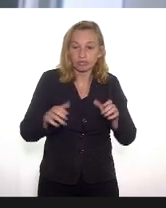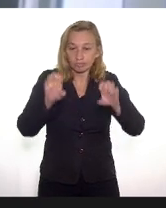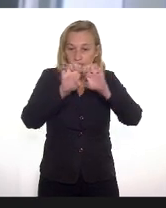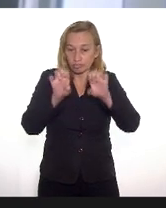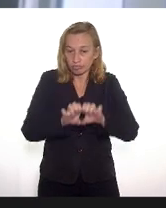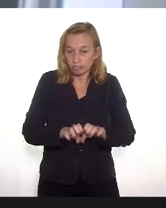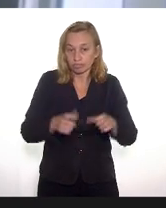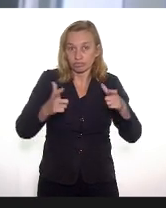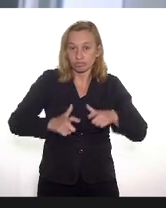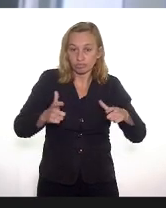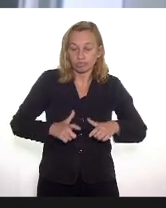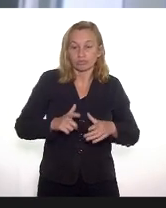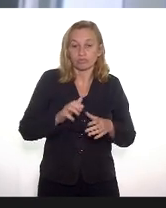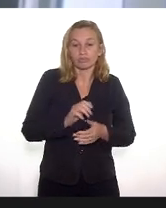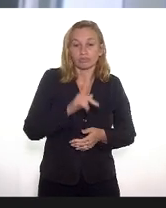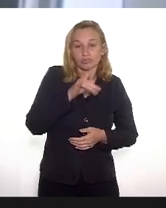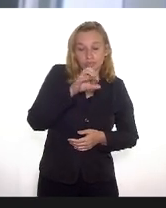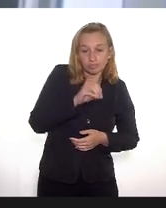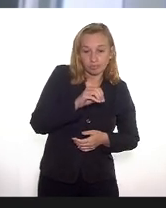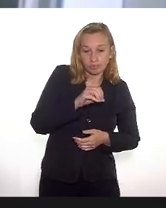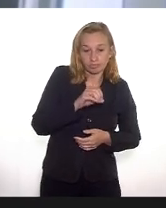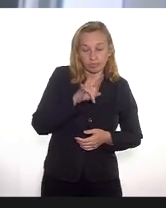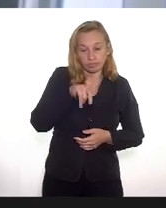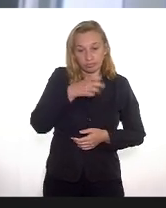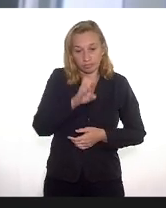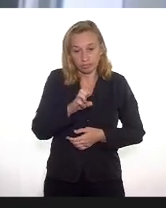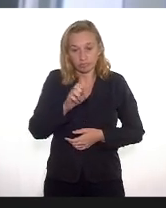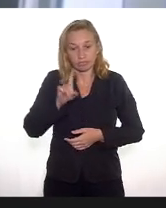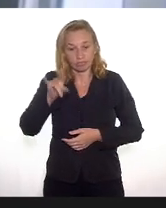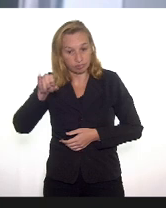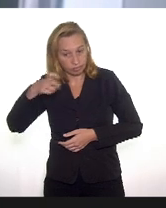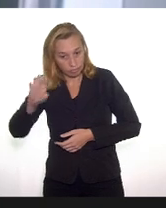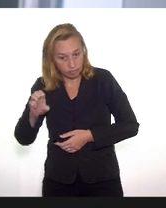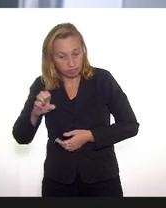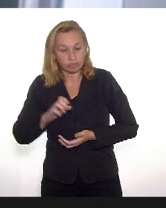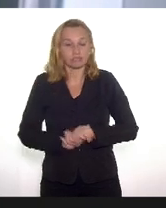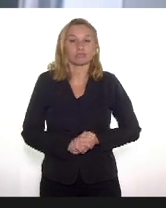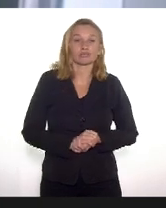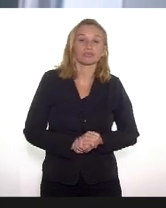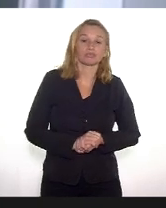polos, tanto o polo da Rede SEJA quanto o polo SEDERGE.